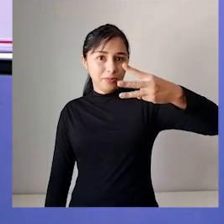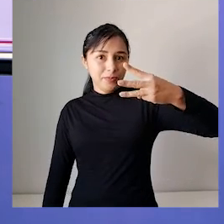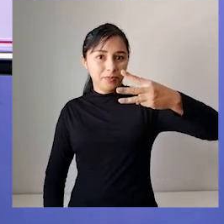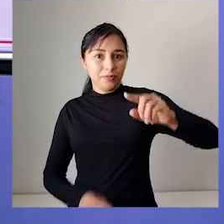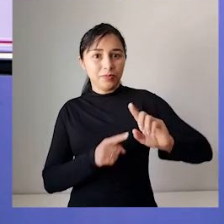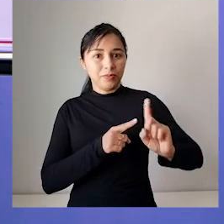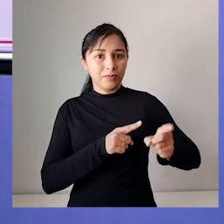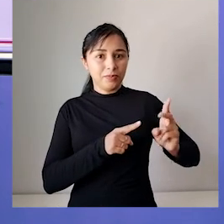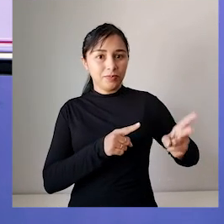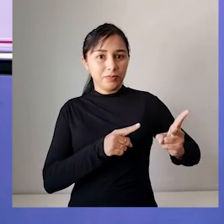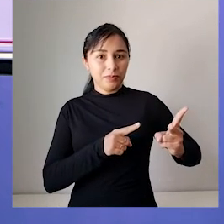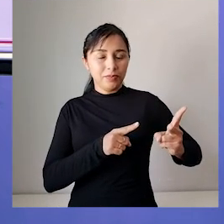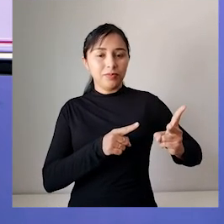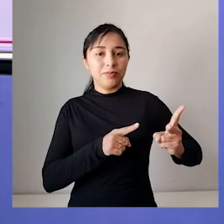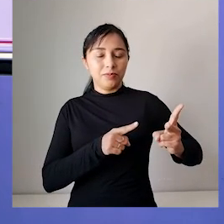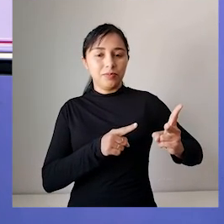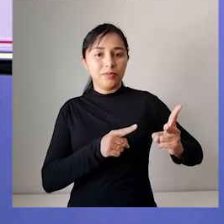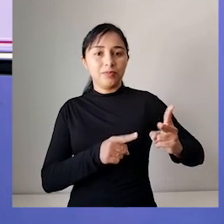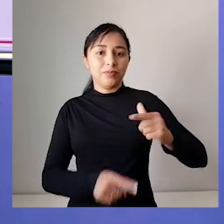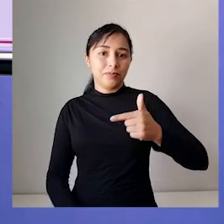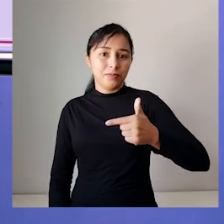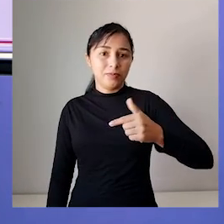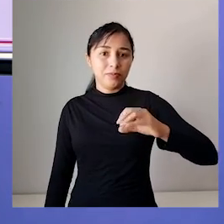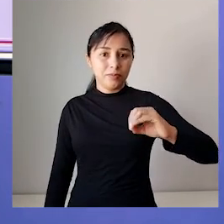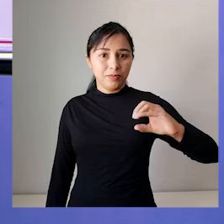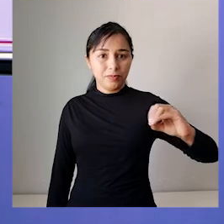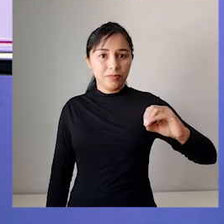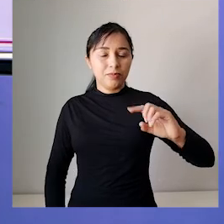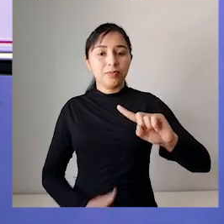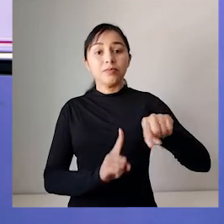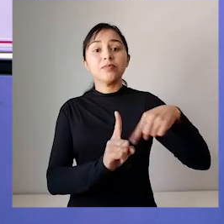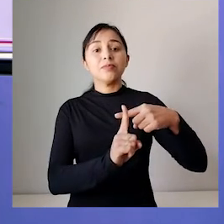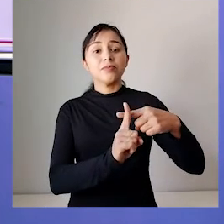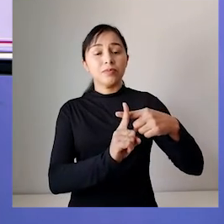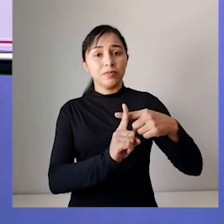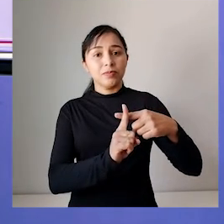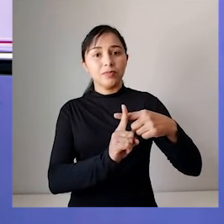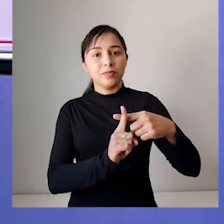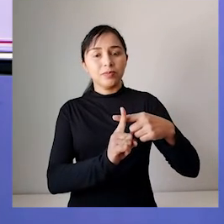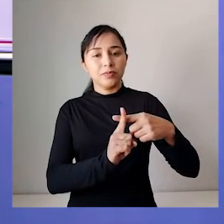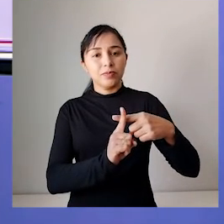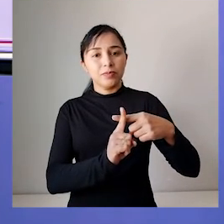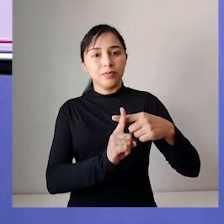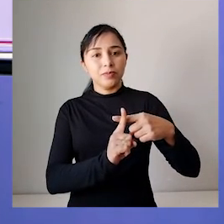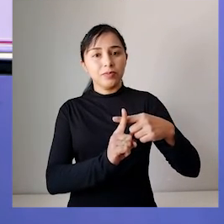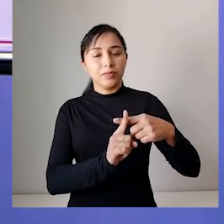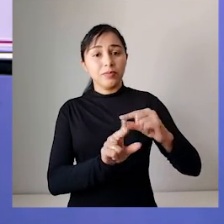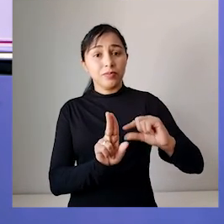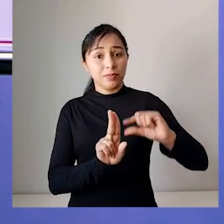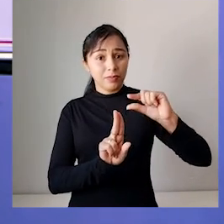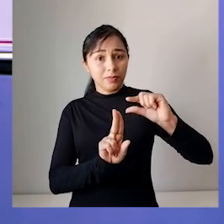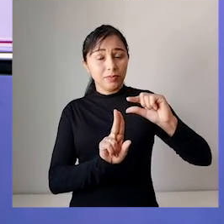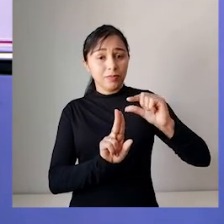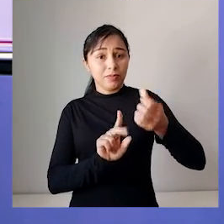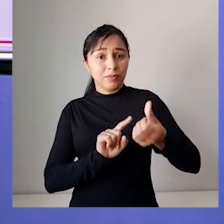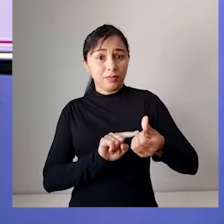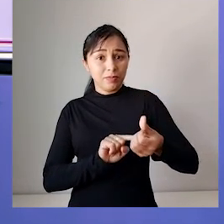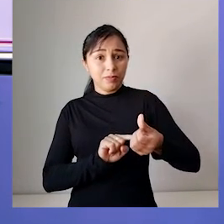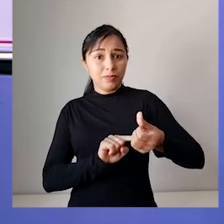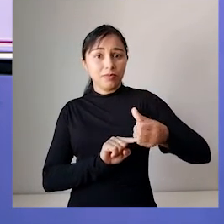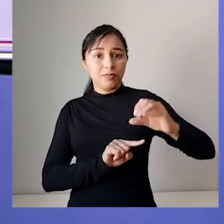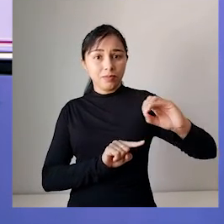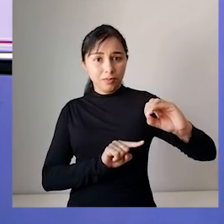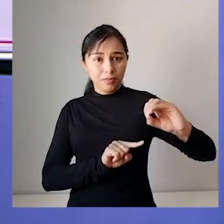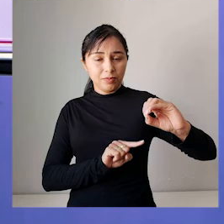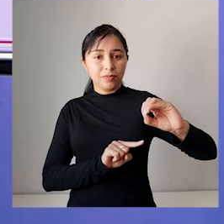2 zeros, mais, vou pegar o próximo, que é o 6, só tenho uma ordem antes,